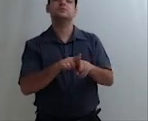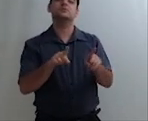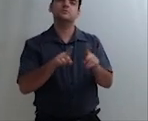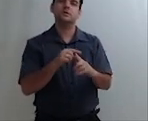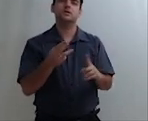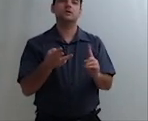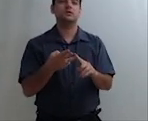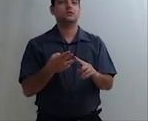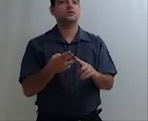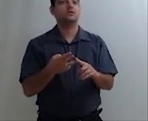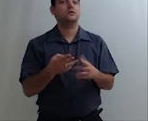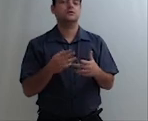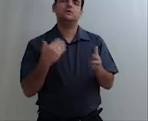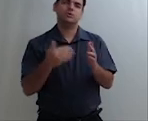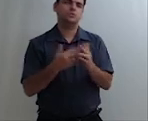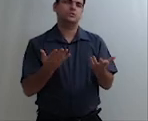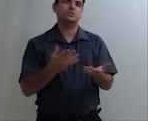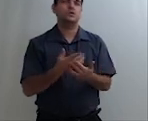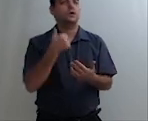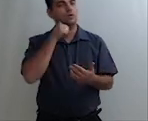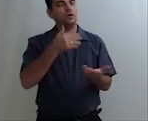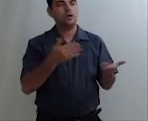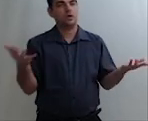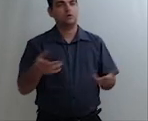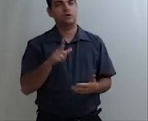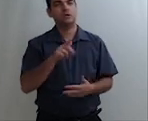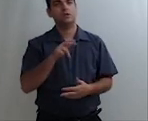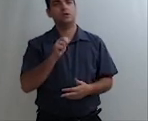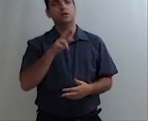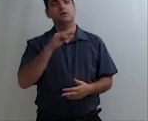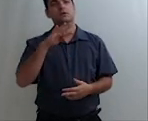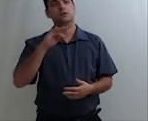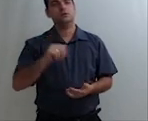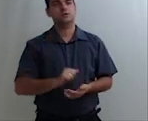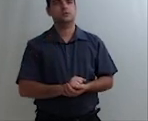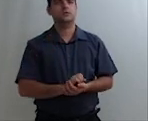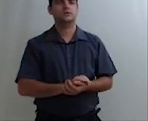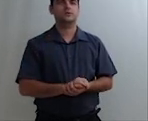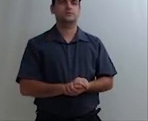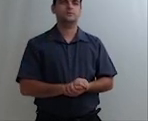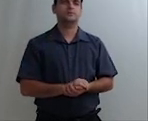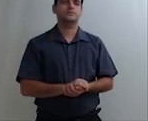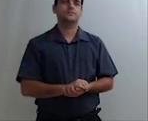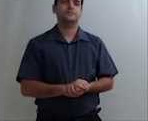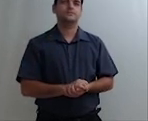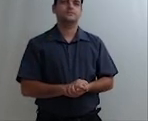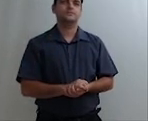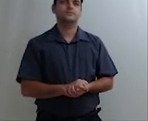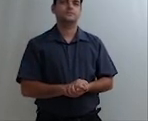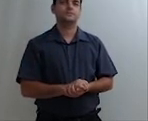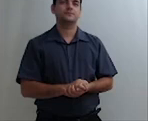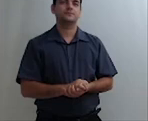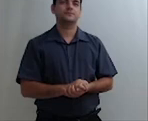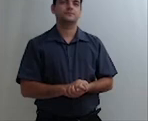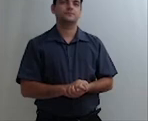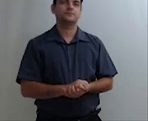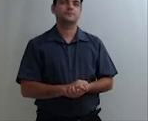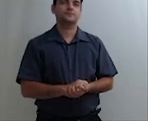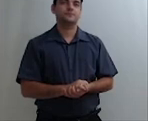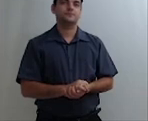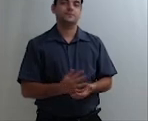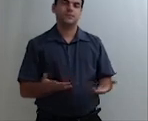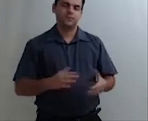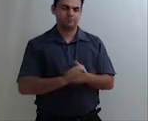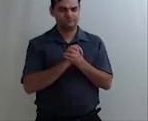eh Ministra Laurita V senhor presidente senhores ministros eu quero também inicialmente cumprimentar